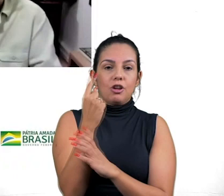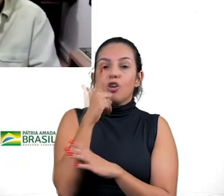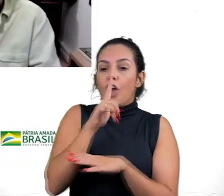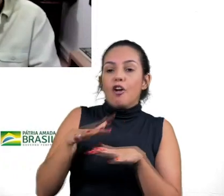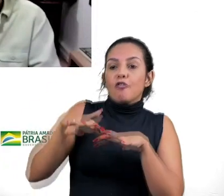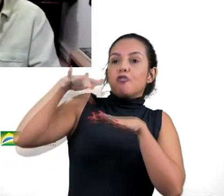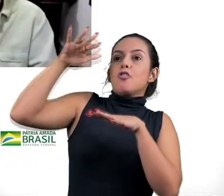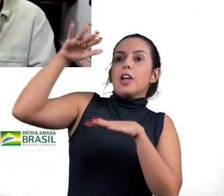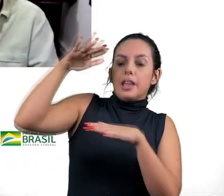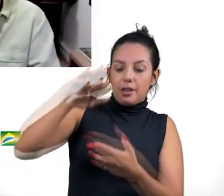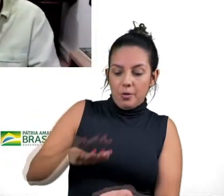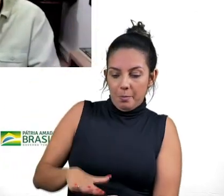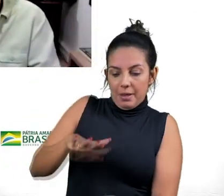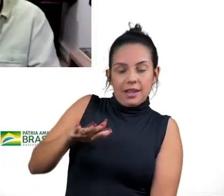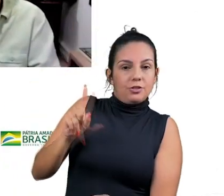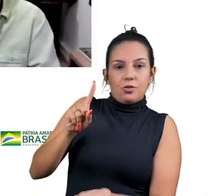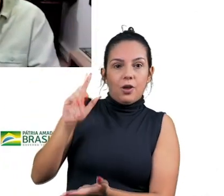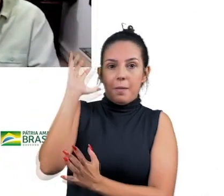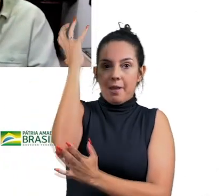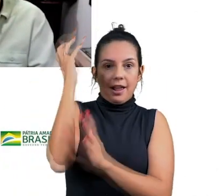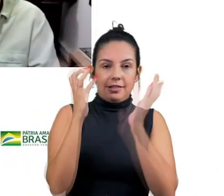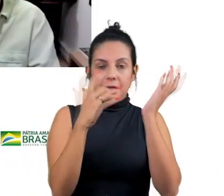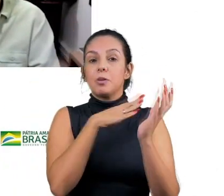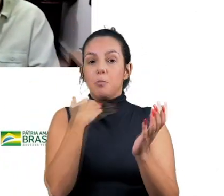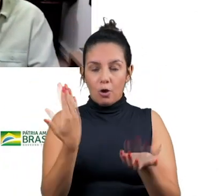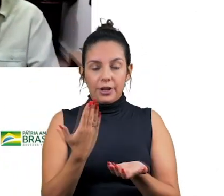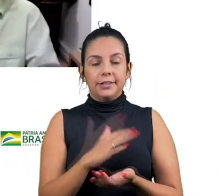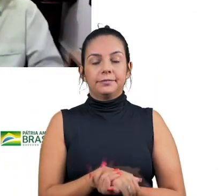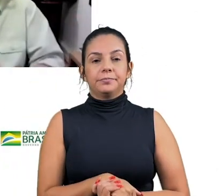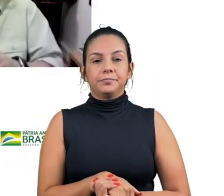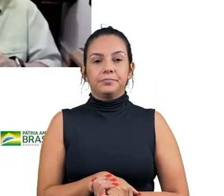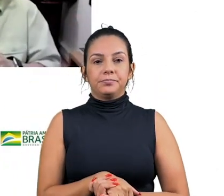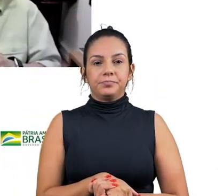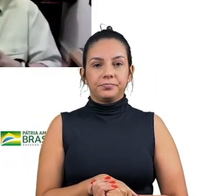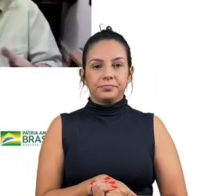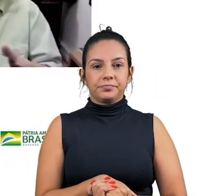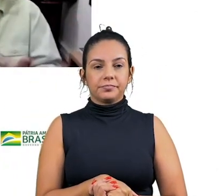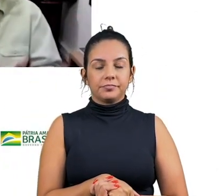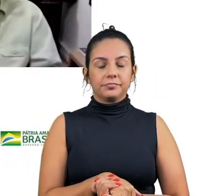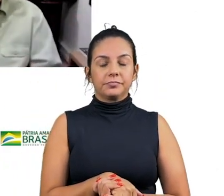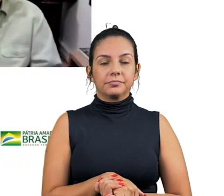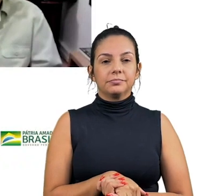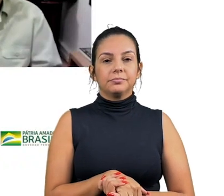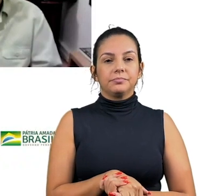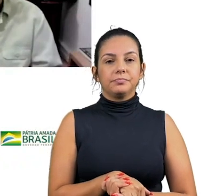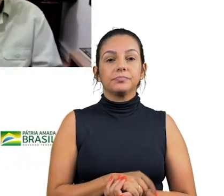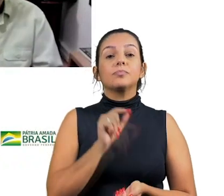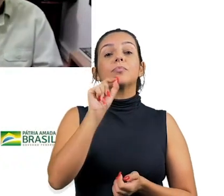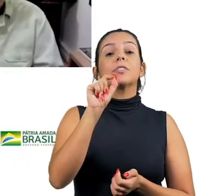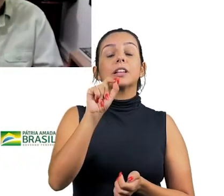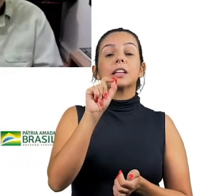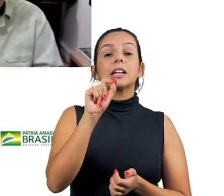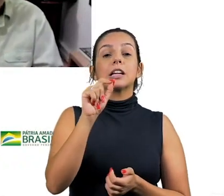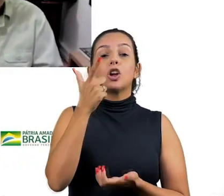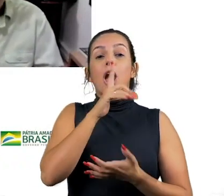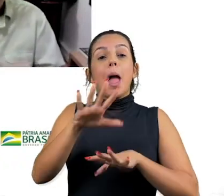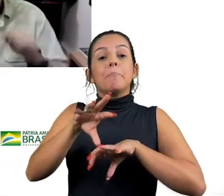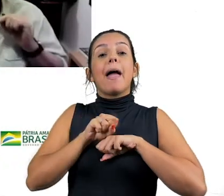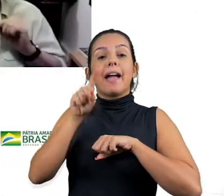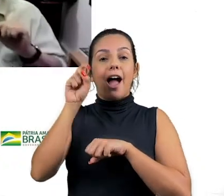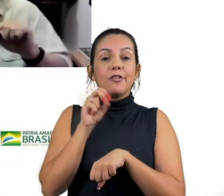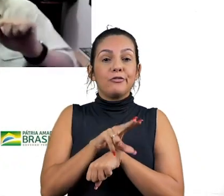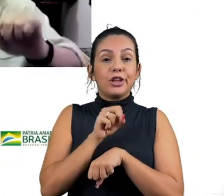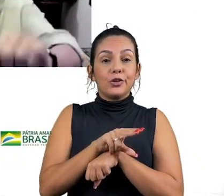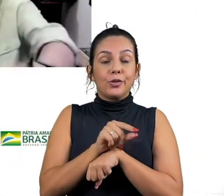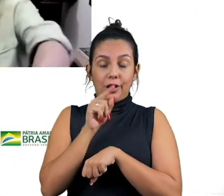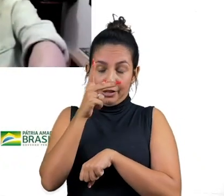1 metro a mais fora da mata, que ele morre. Malária, né? Mesma coisa. Então, quem é que contrai o vírus?